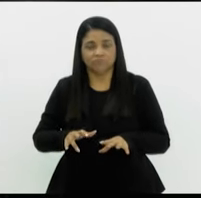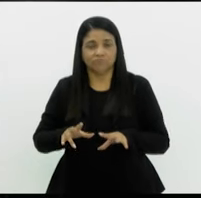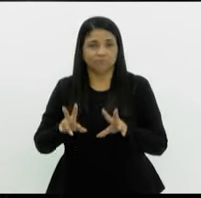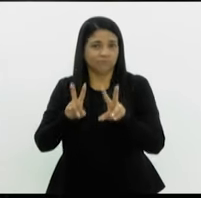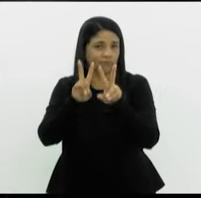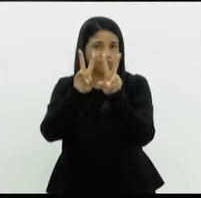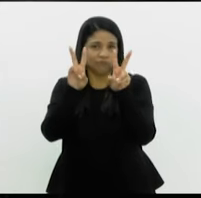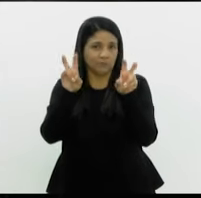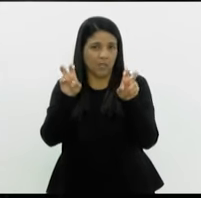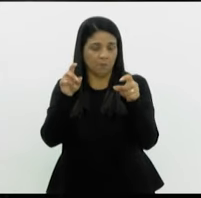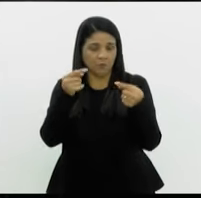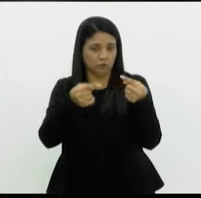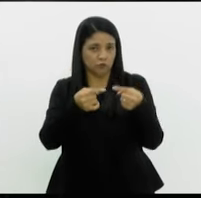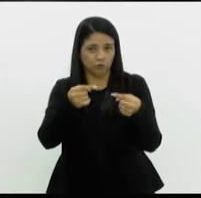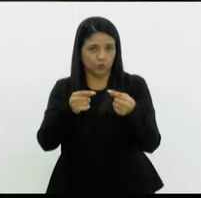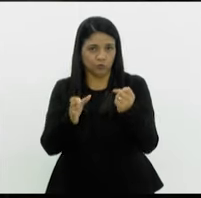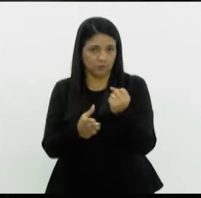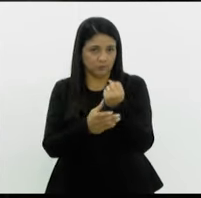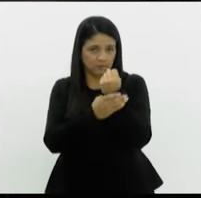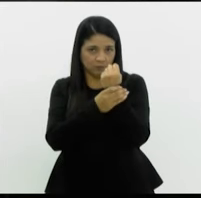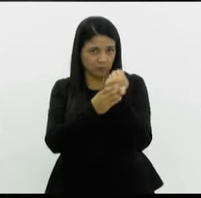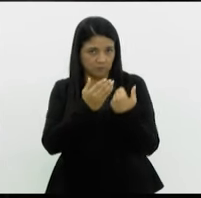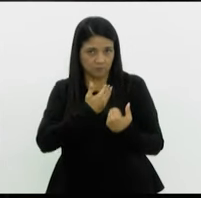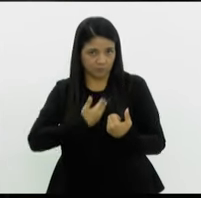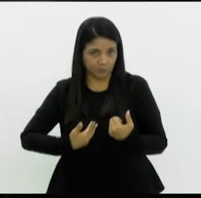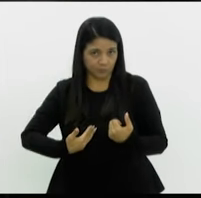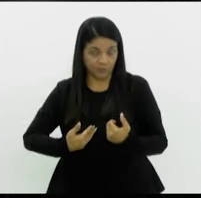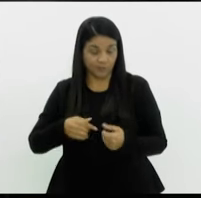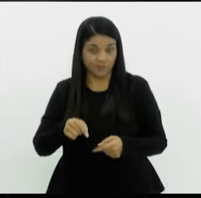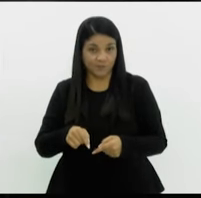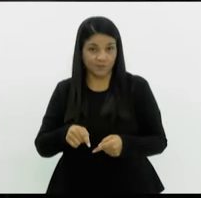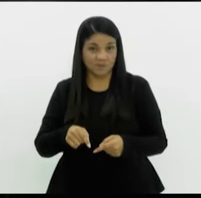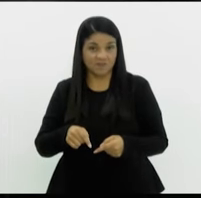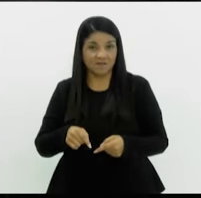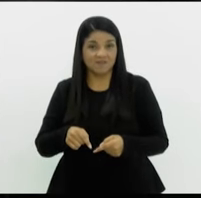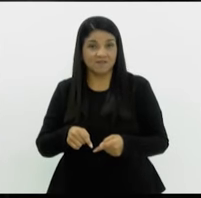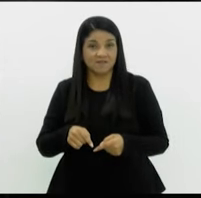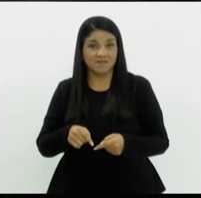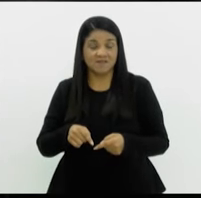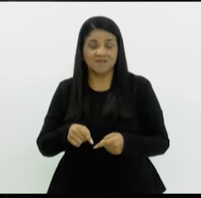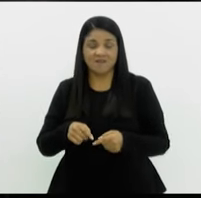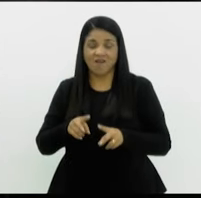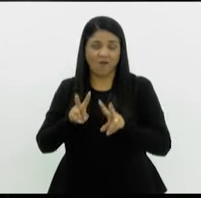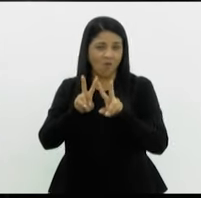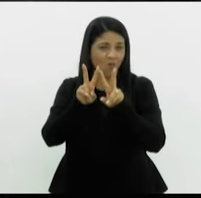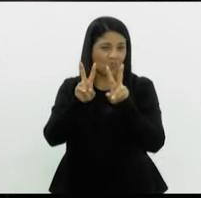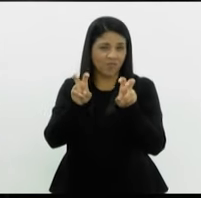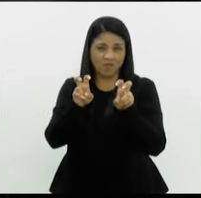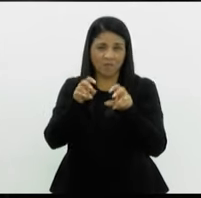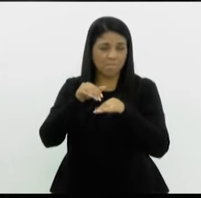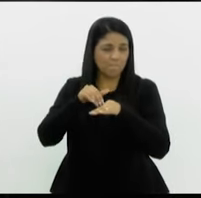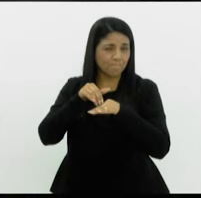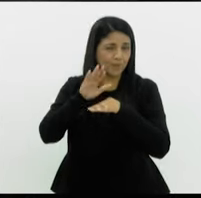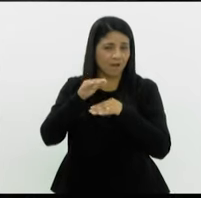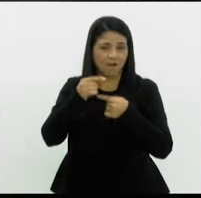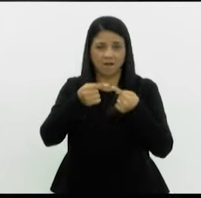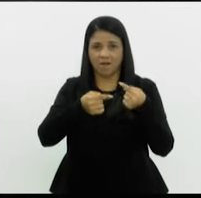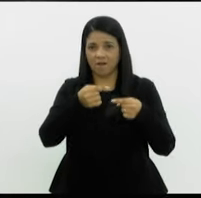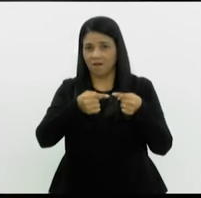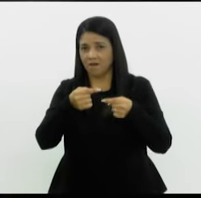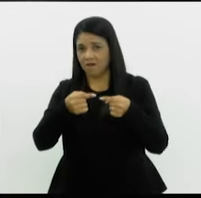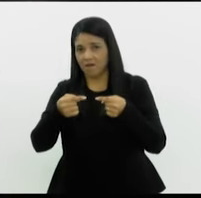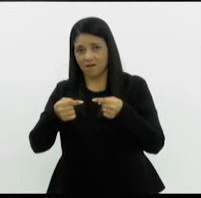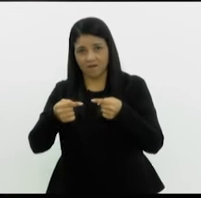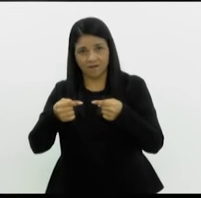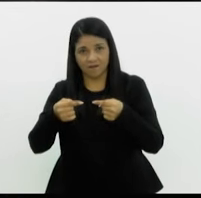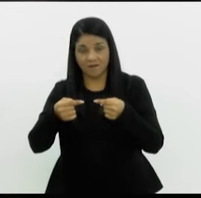segurança pública, porque esse é o tema mais aqui discutido, e a única